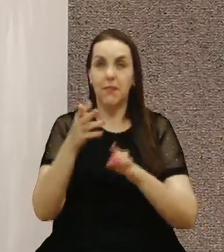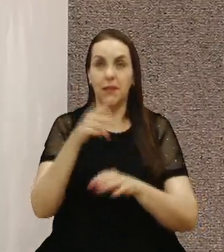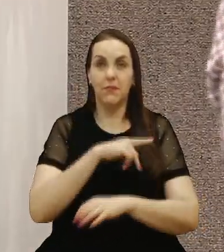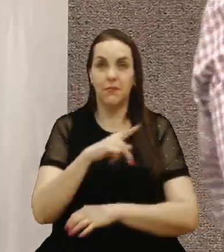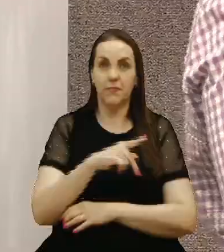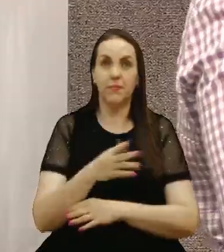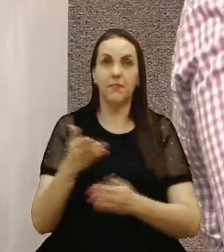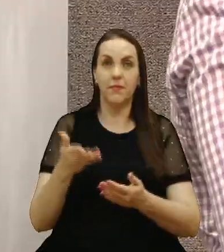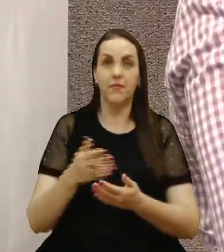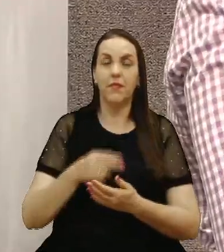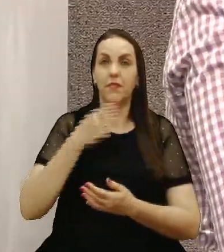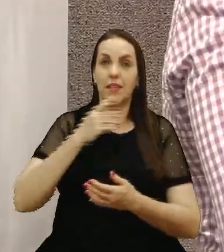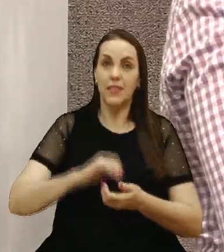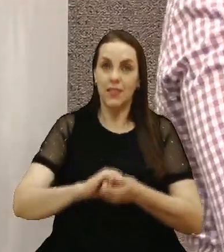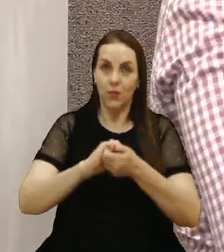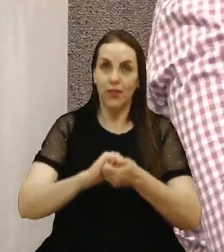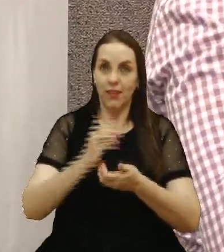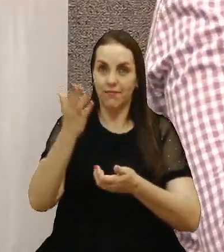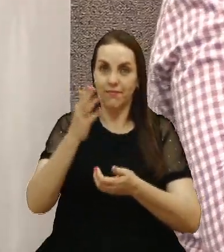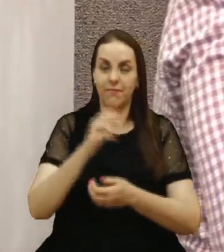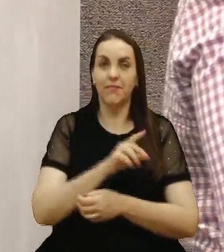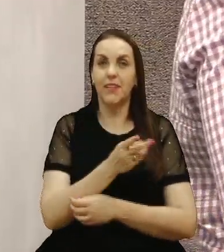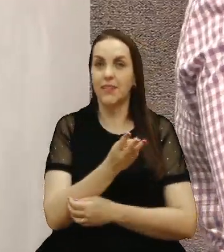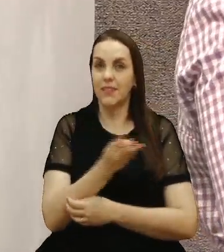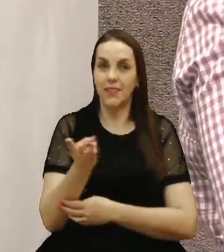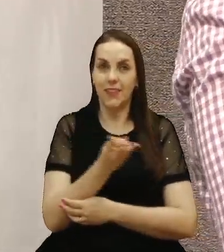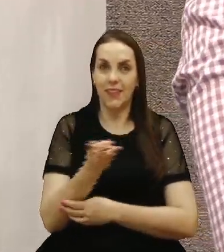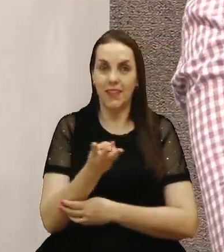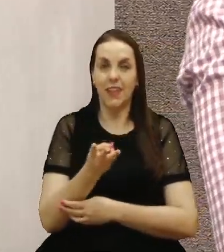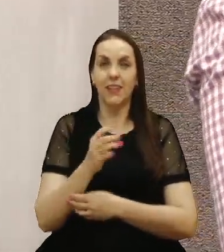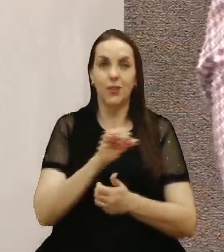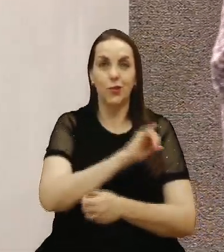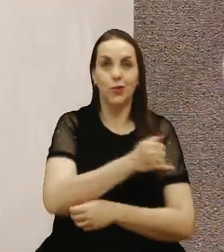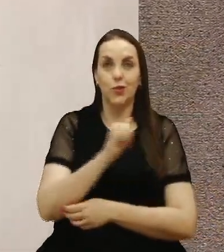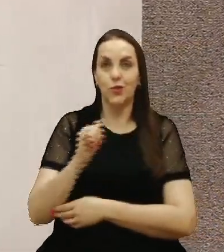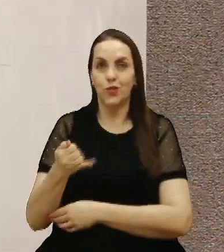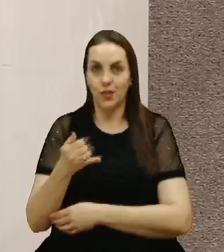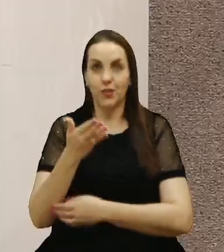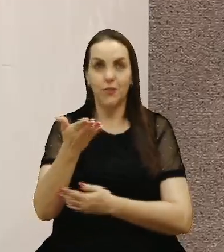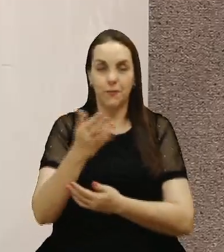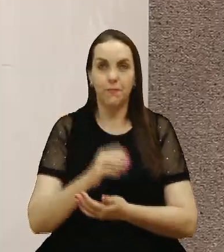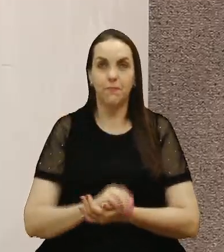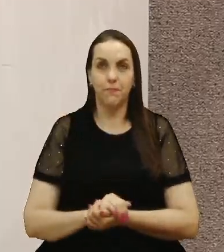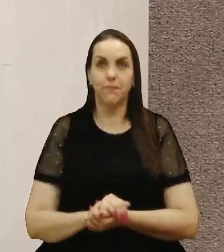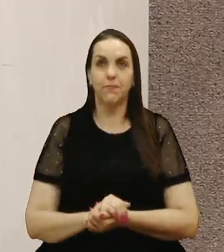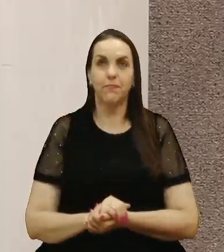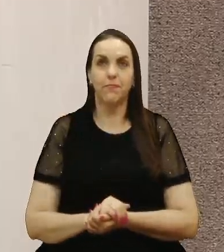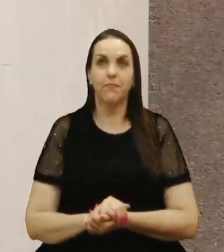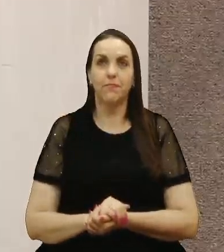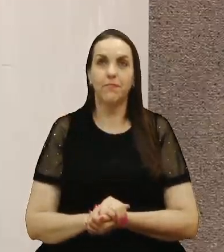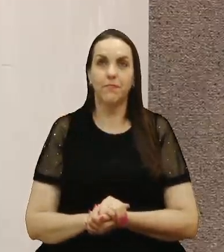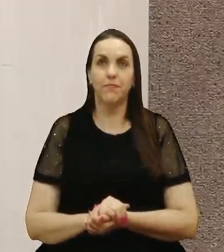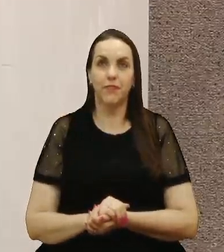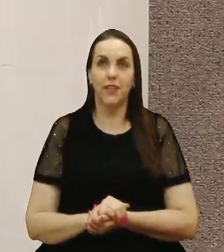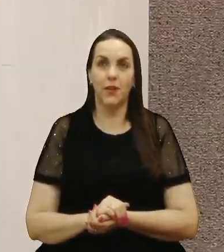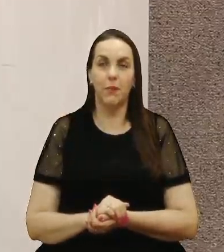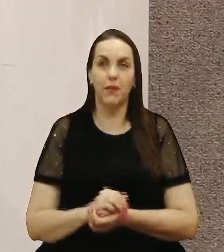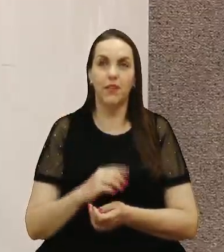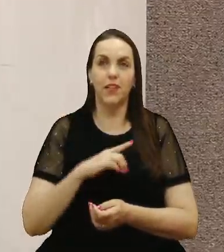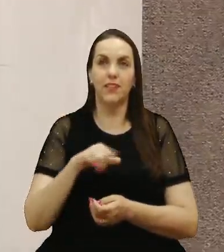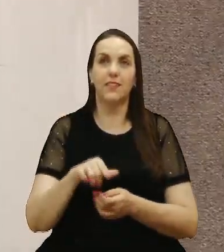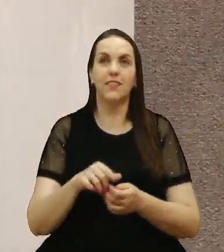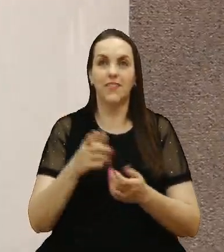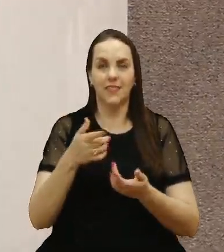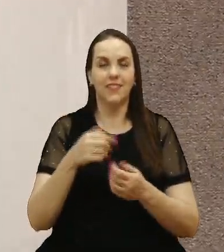mencionou aqui agora, saudar o Fabrício Silva, o Josué Minecraft e o mestre Rafael Lopes, né? Qualquer coisa que der errado aqui,